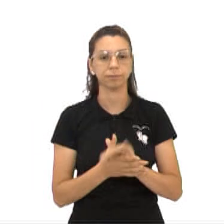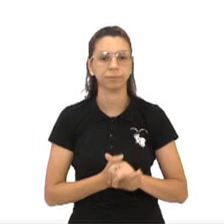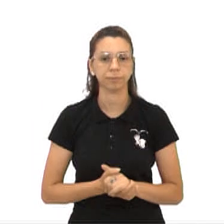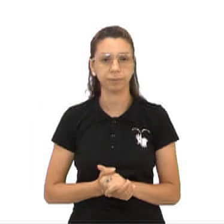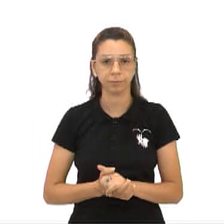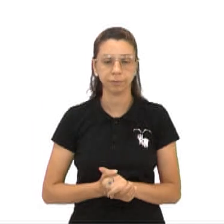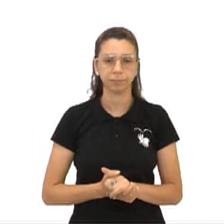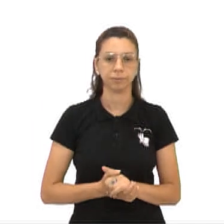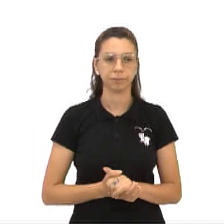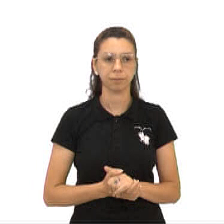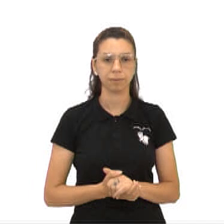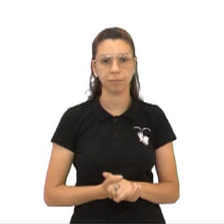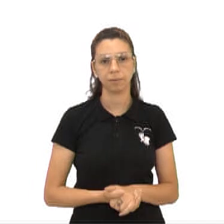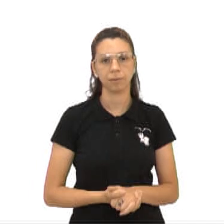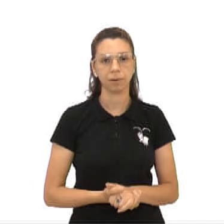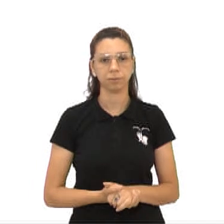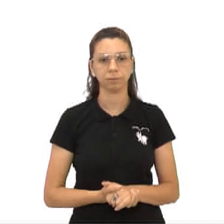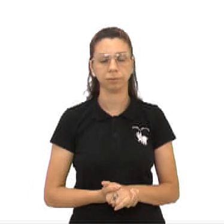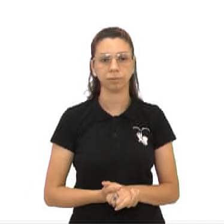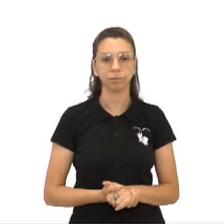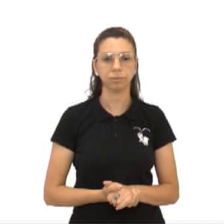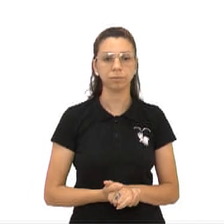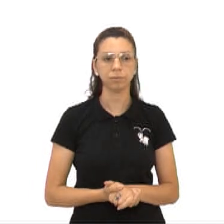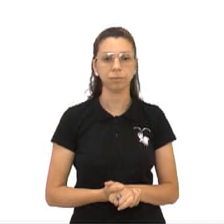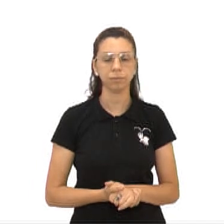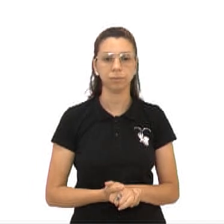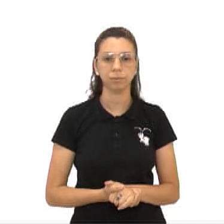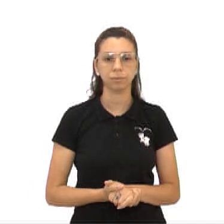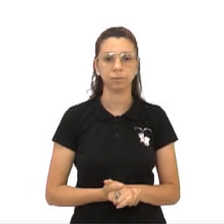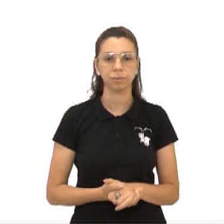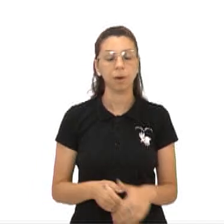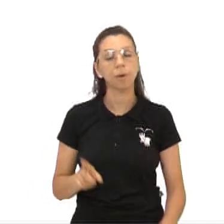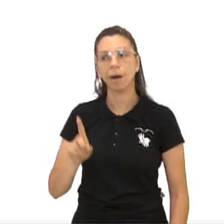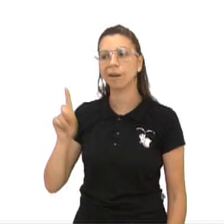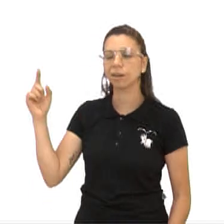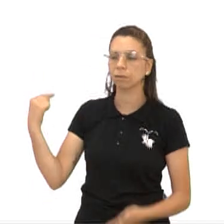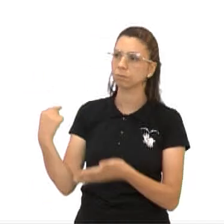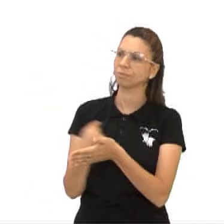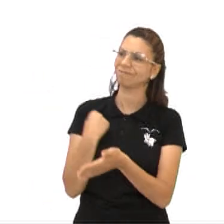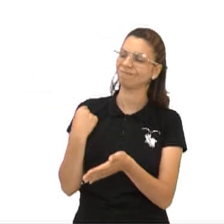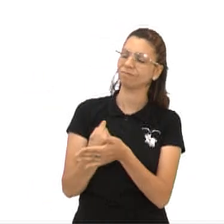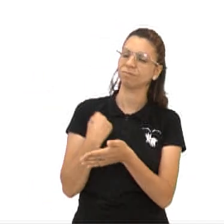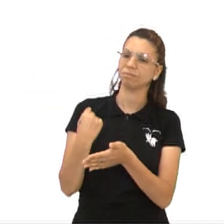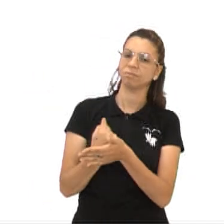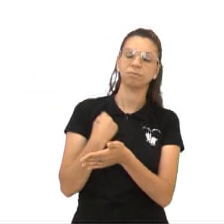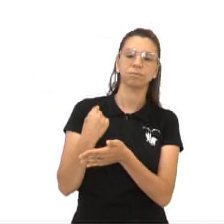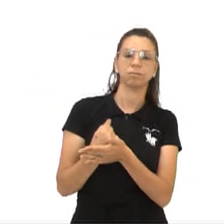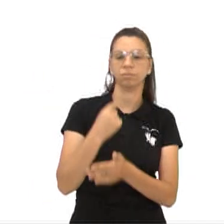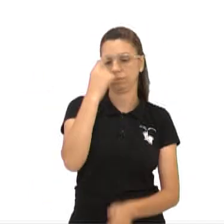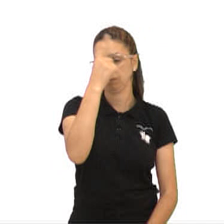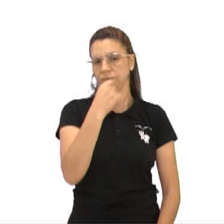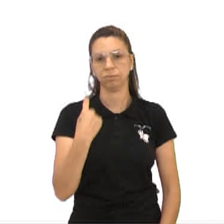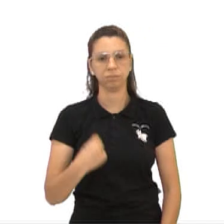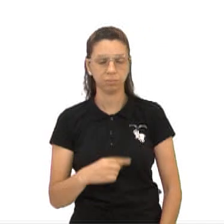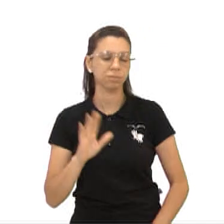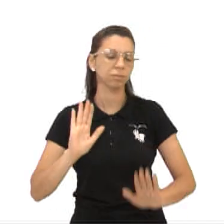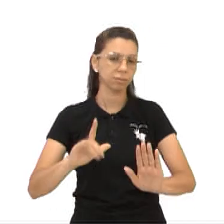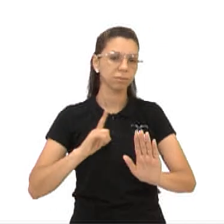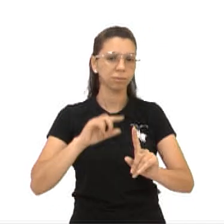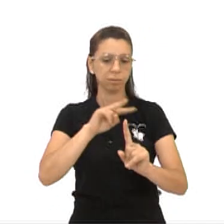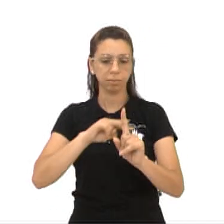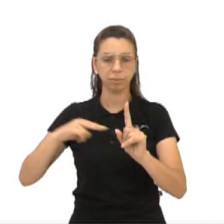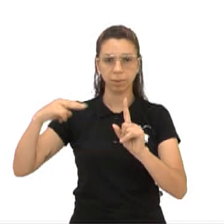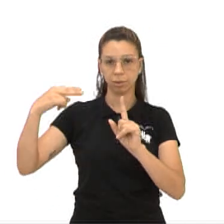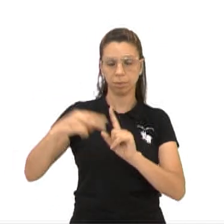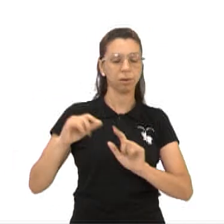E aqui a gente pode se questionar sobre essa questão da ideologia enquanto visão distorcida da